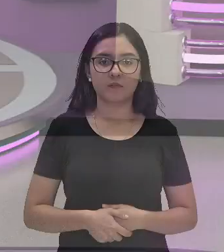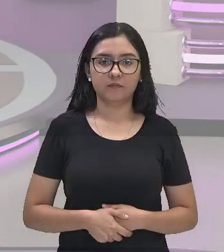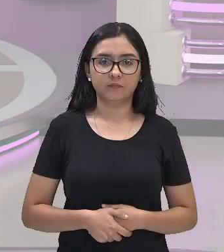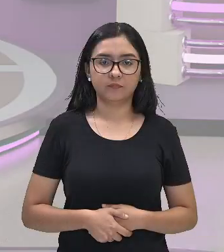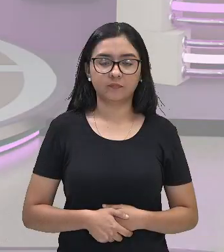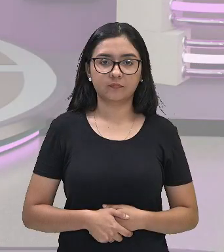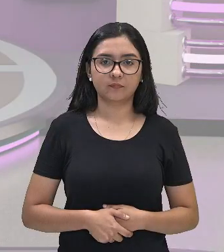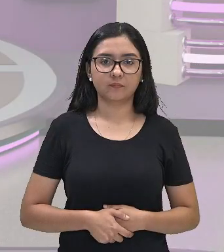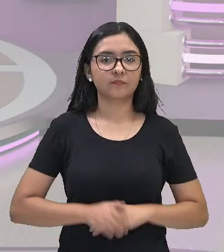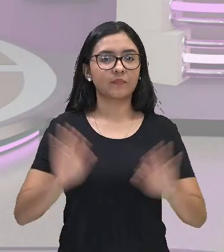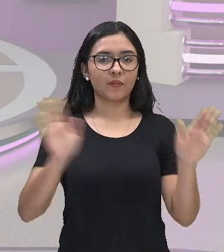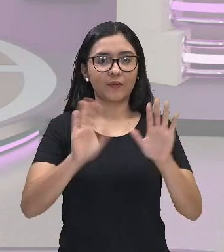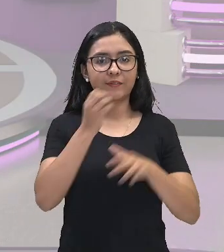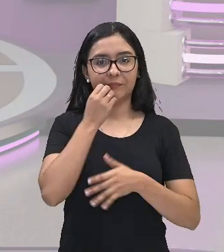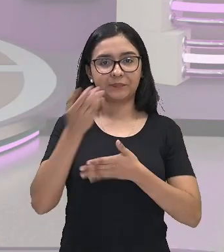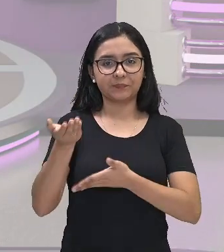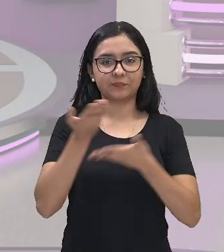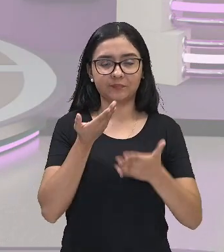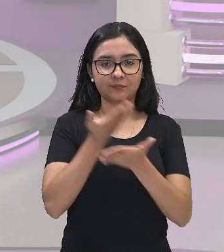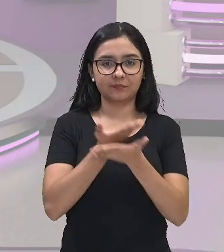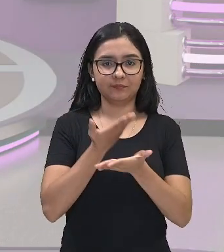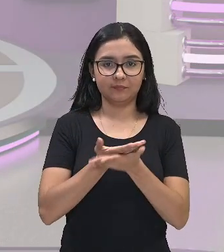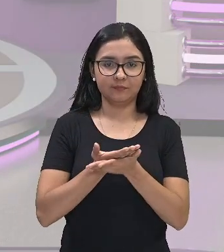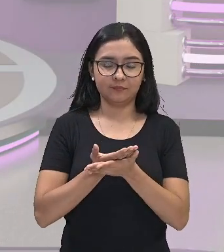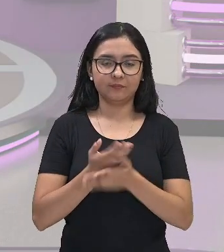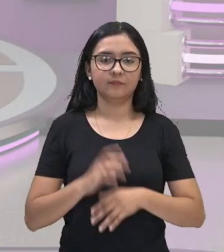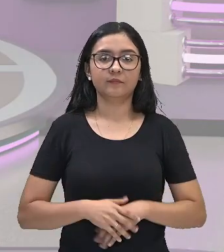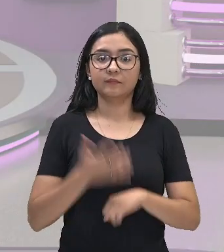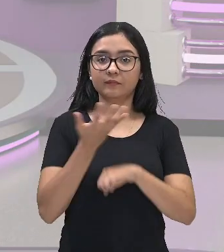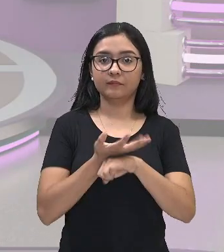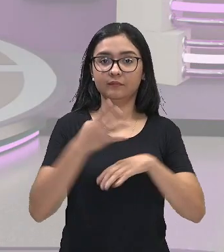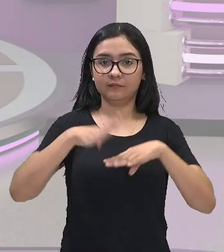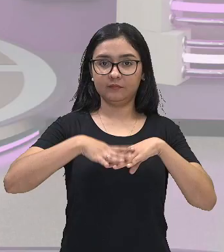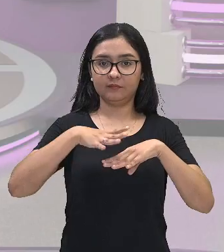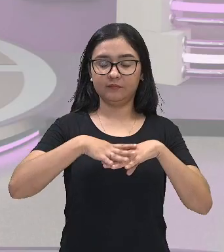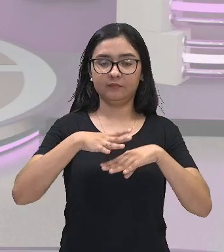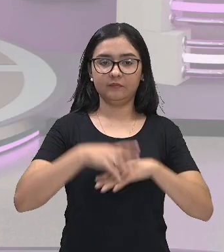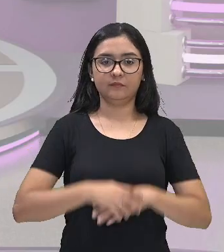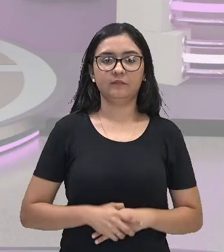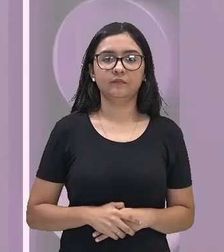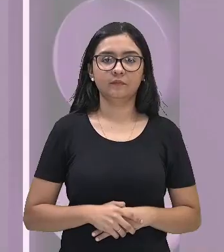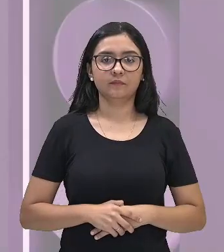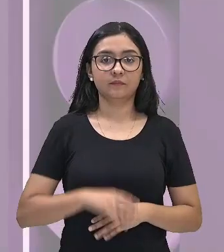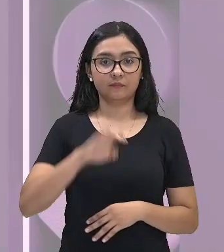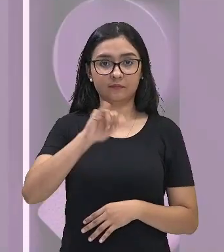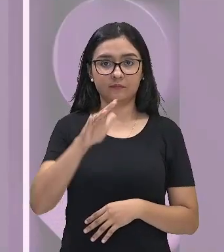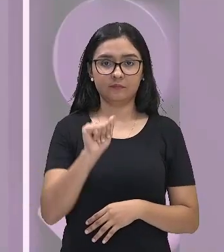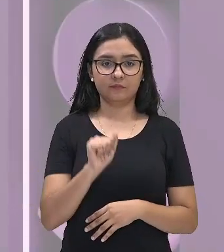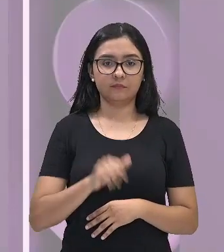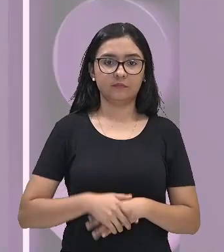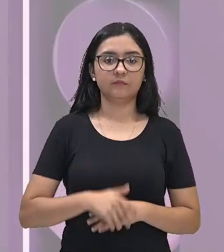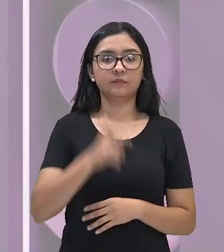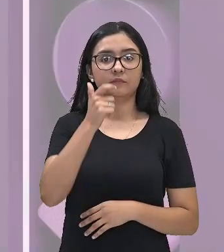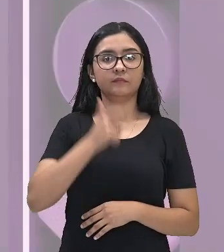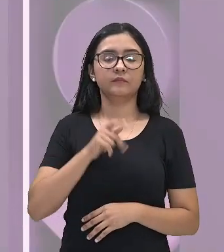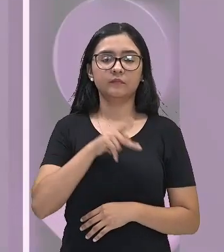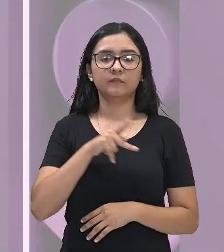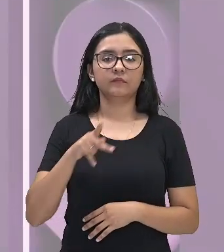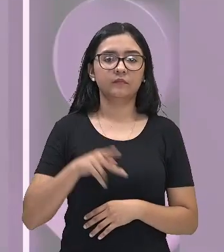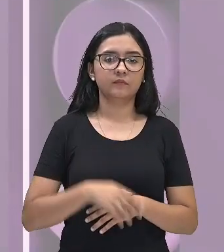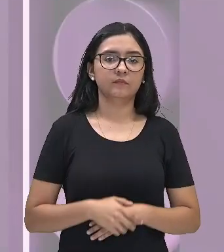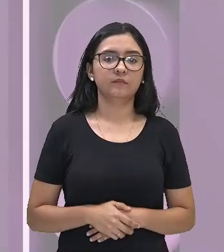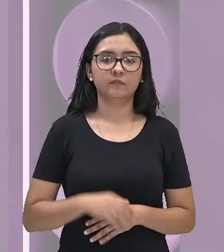Olá sejam todos bem-vindos a mais uma aula do componente de matemática é segunda fase aqui quem vos fala é o professor